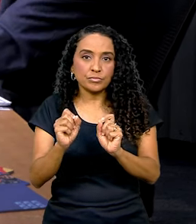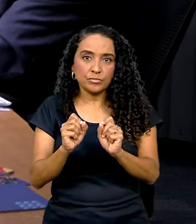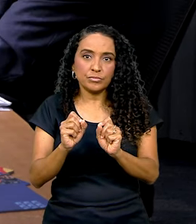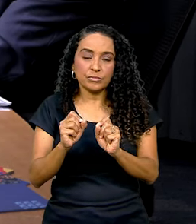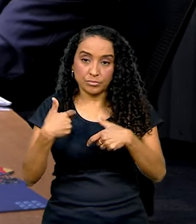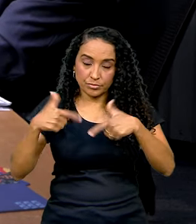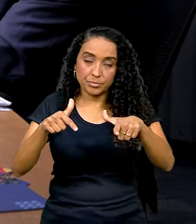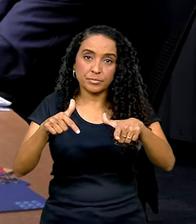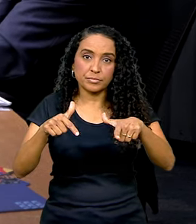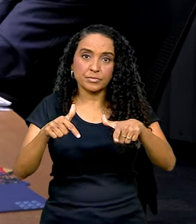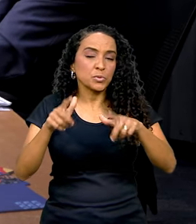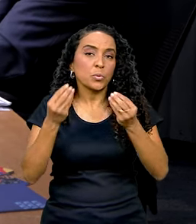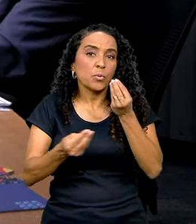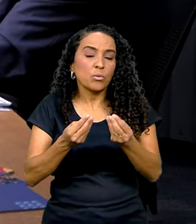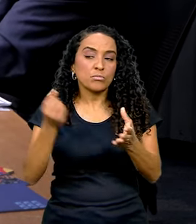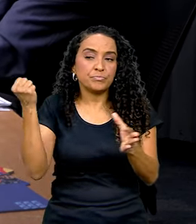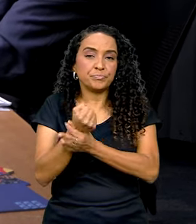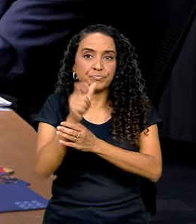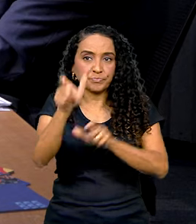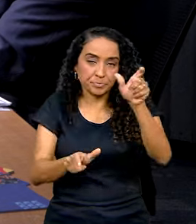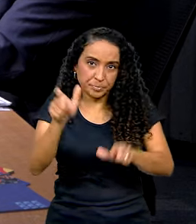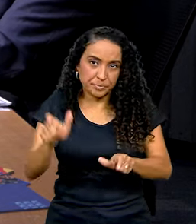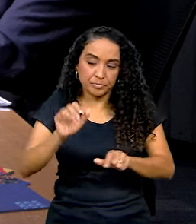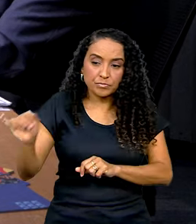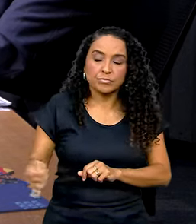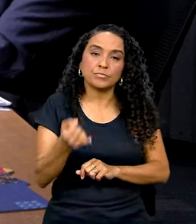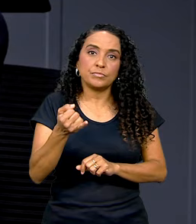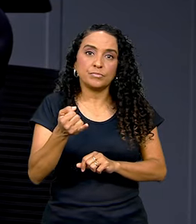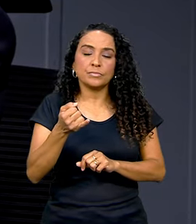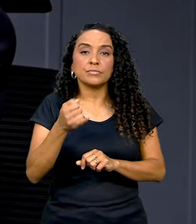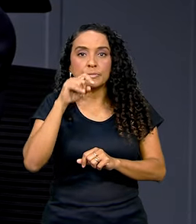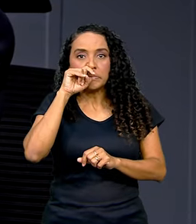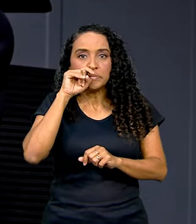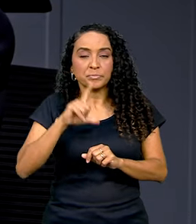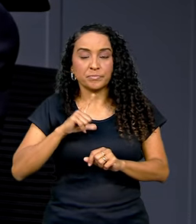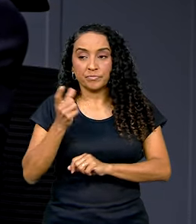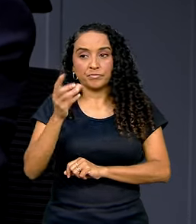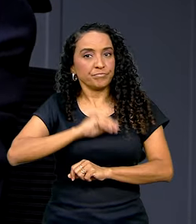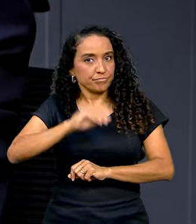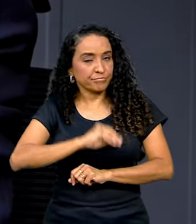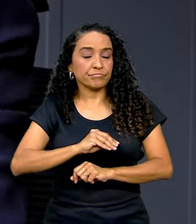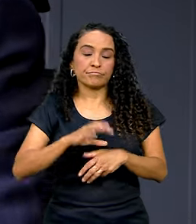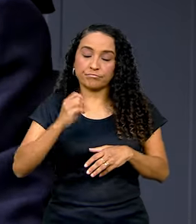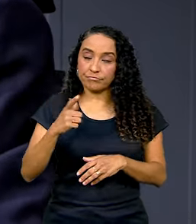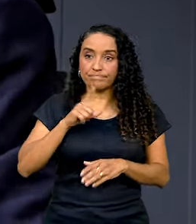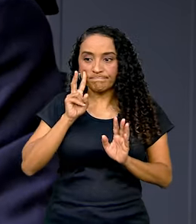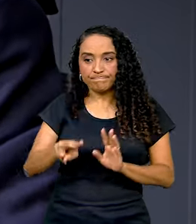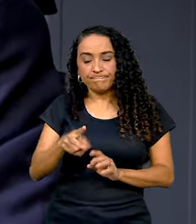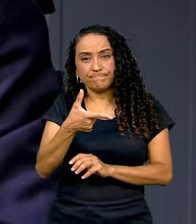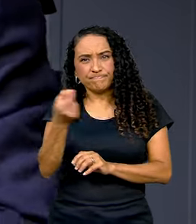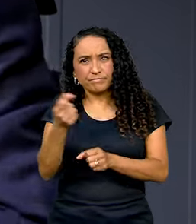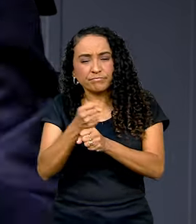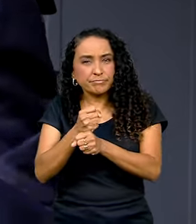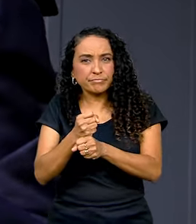esforço para o trabalho como é que a gente garante para essas pessoas uma oportunidade de ter uma renda Claro